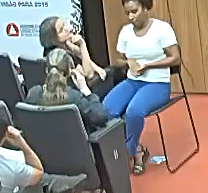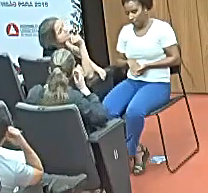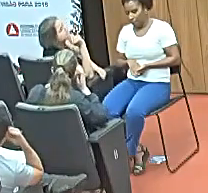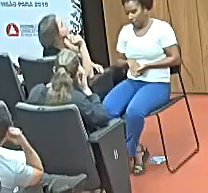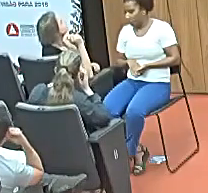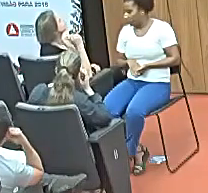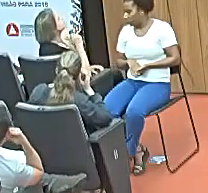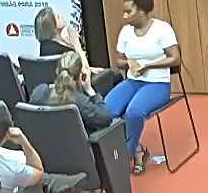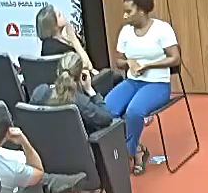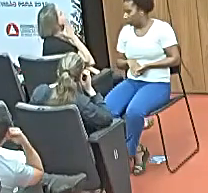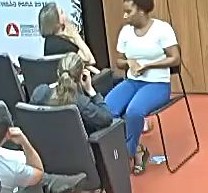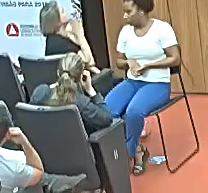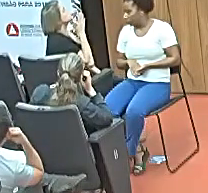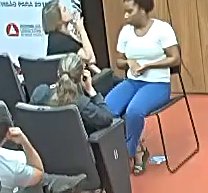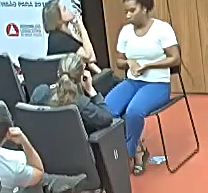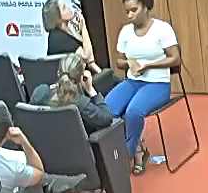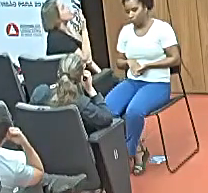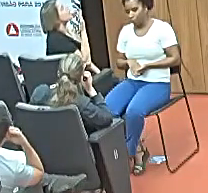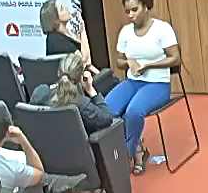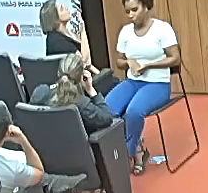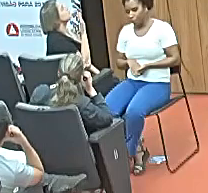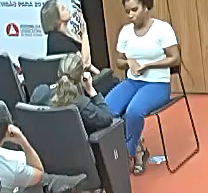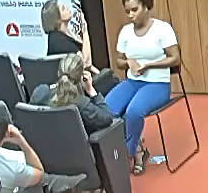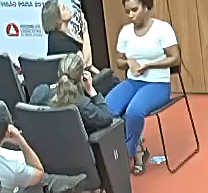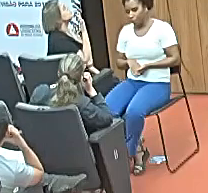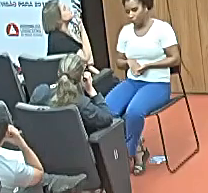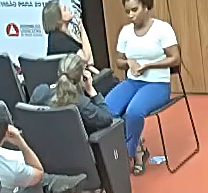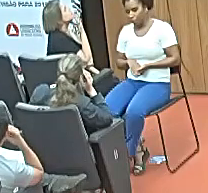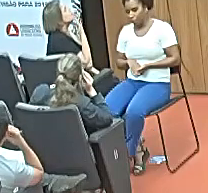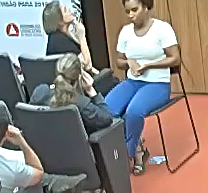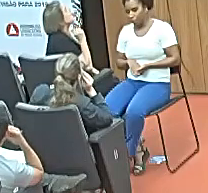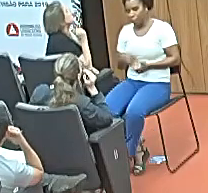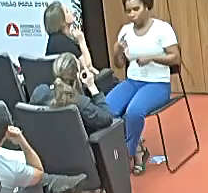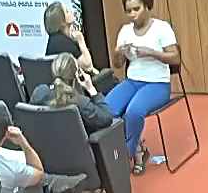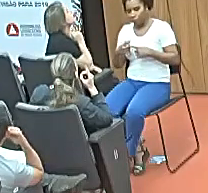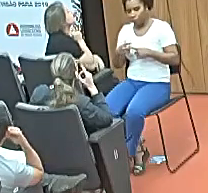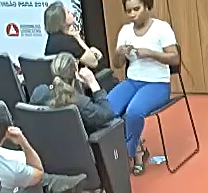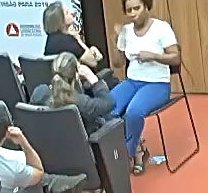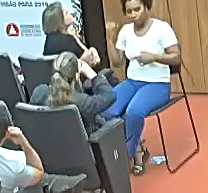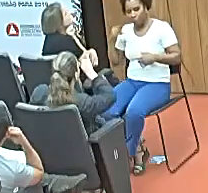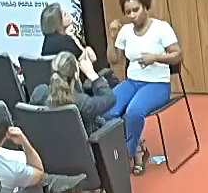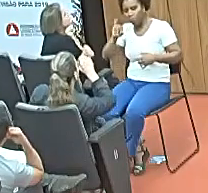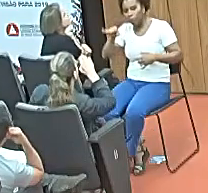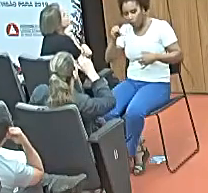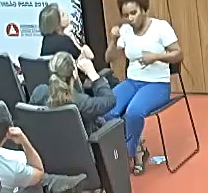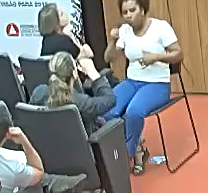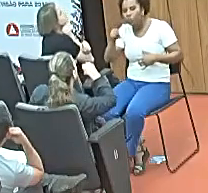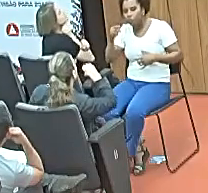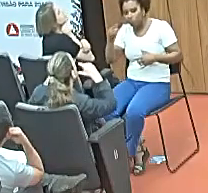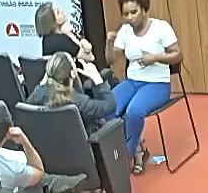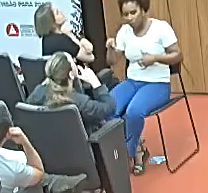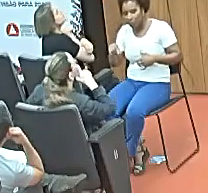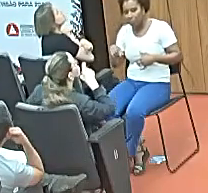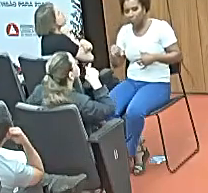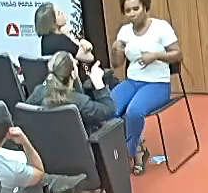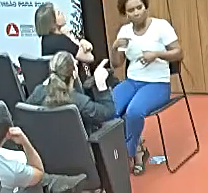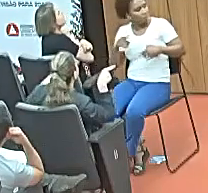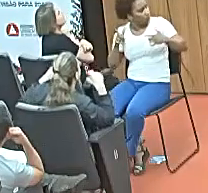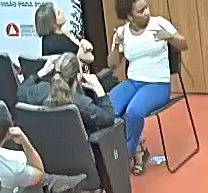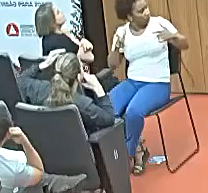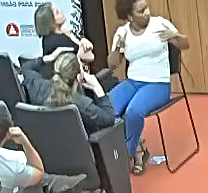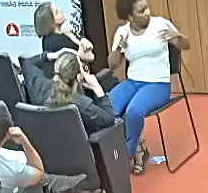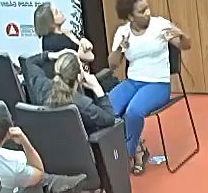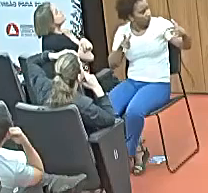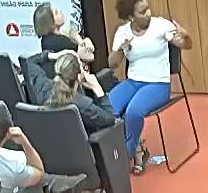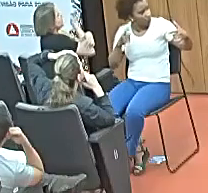é um dos principais contribuintes hídricos desses dois rios na bacia hidrográfica do rio a nado somos